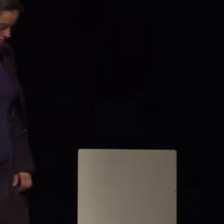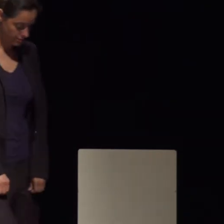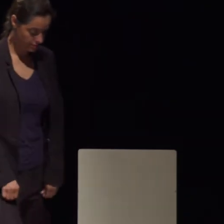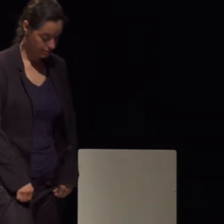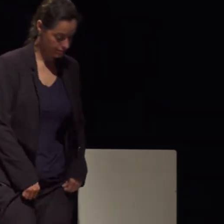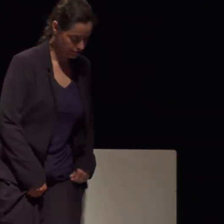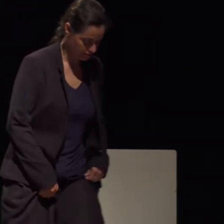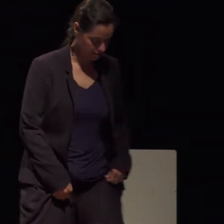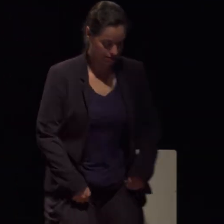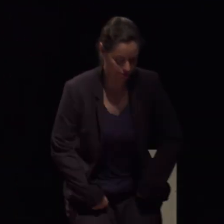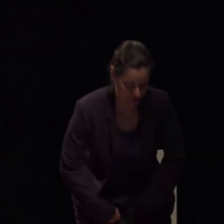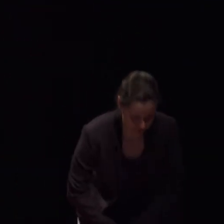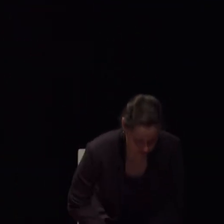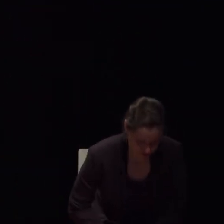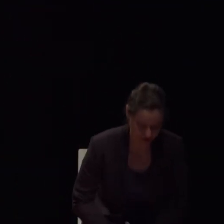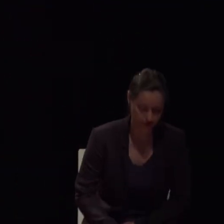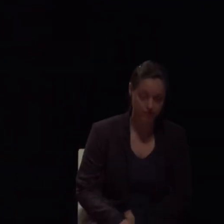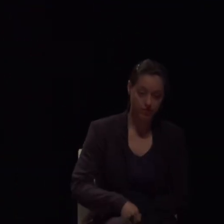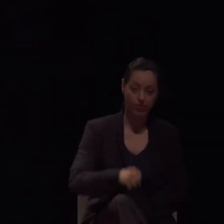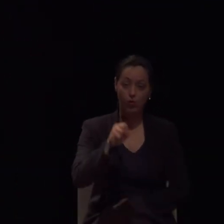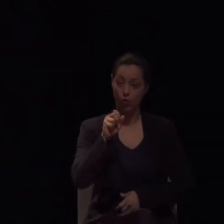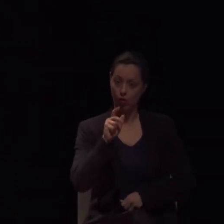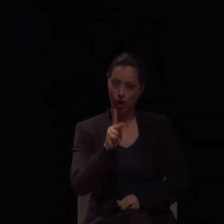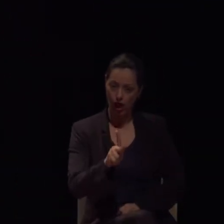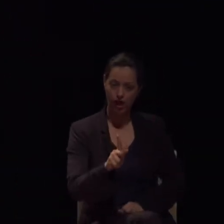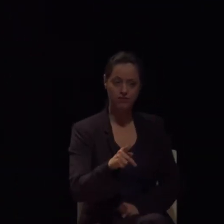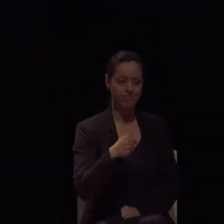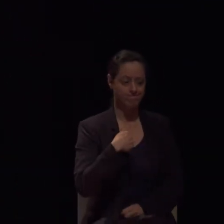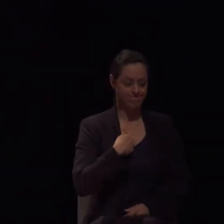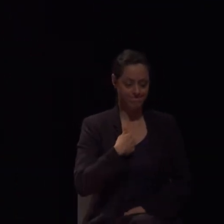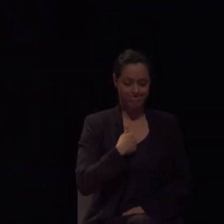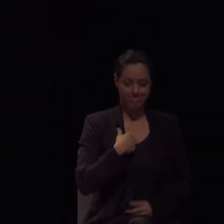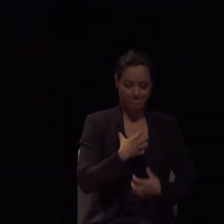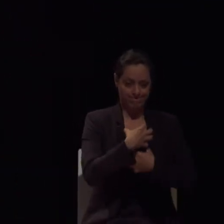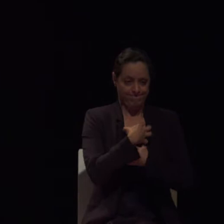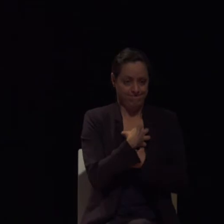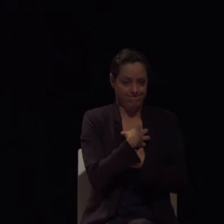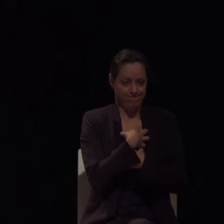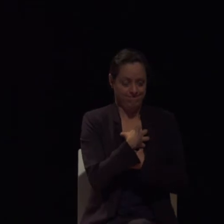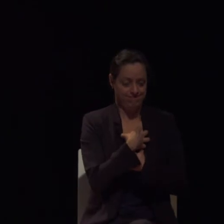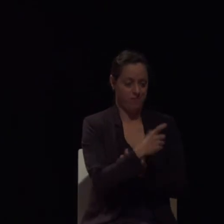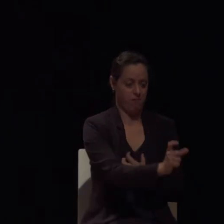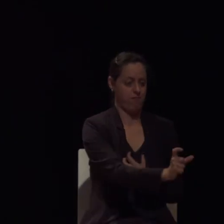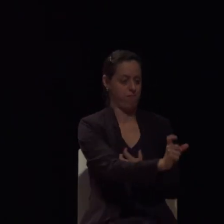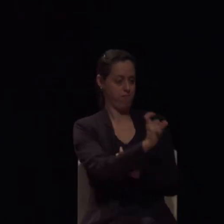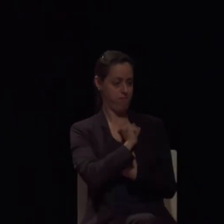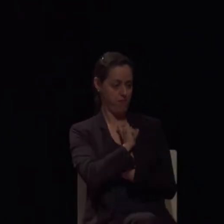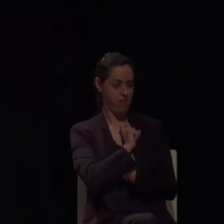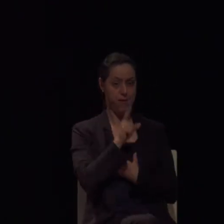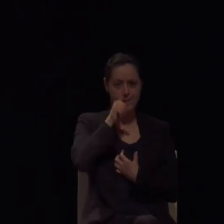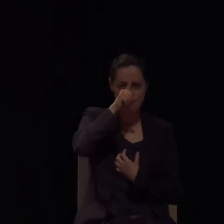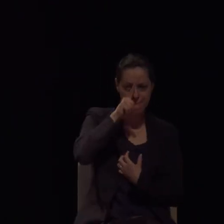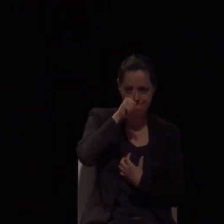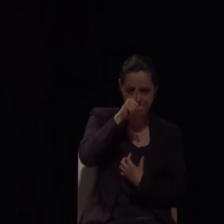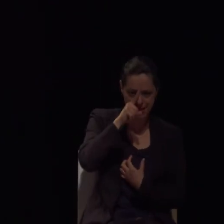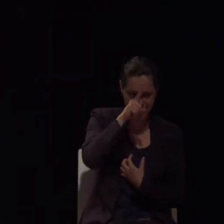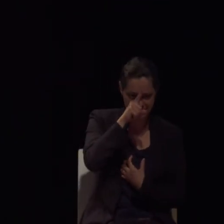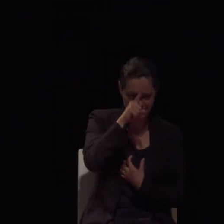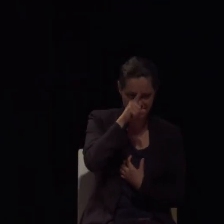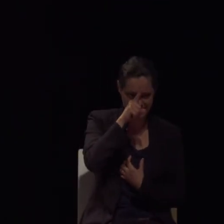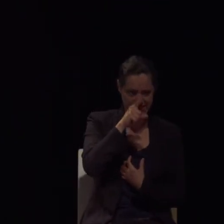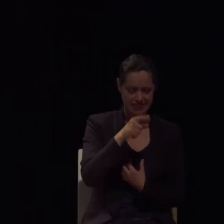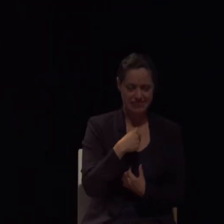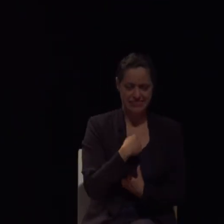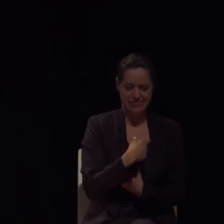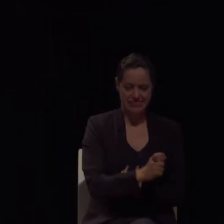sumir tatá voltei para lá tirei a roupa ok meu diz minha camiseta foi levando